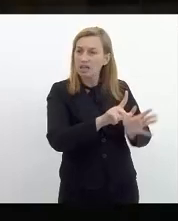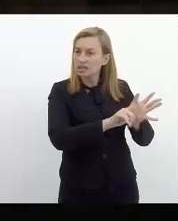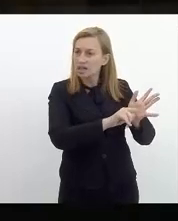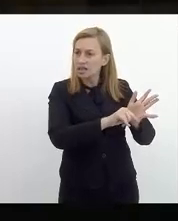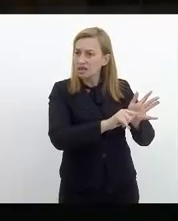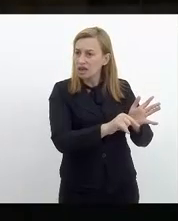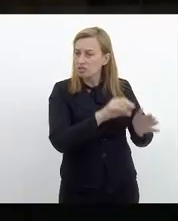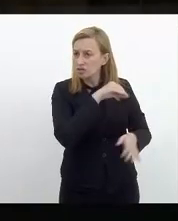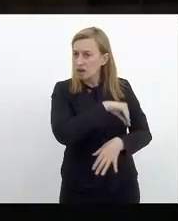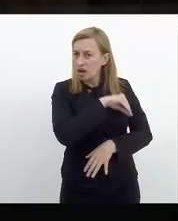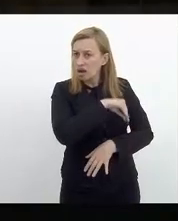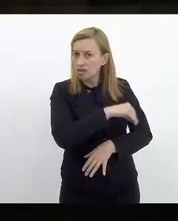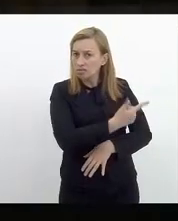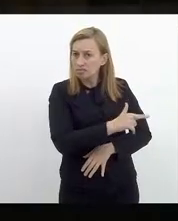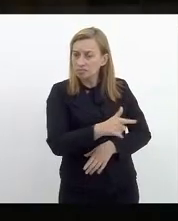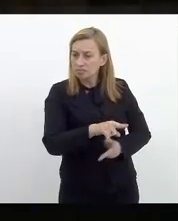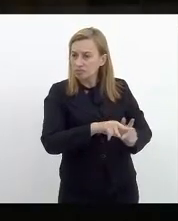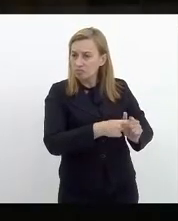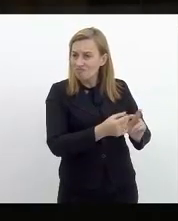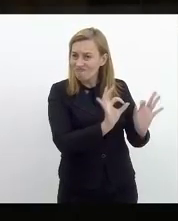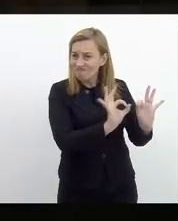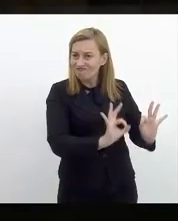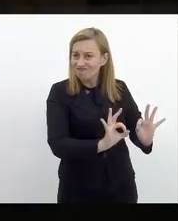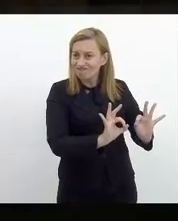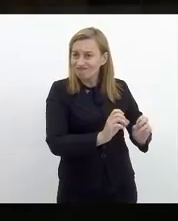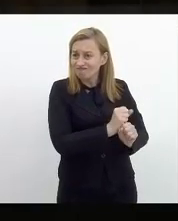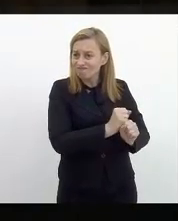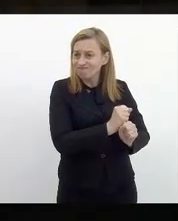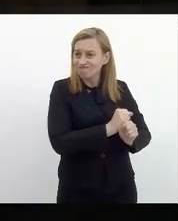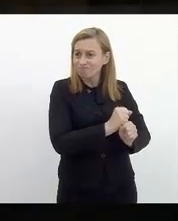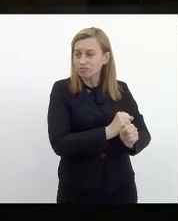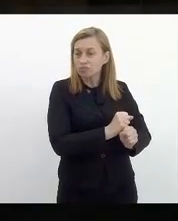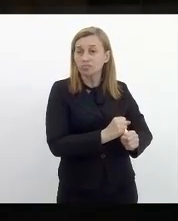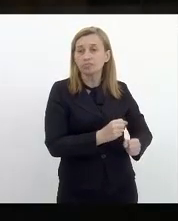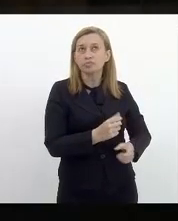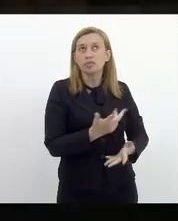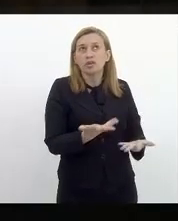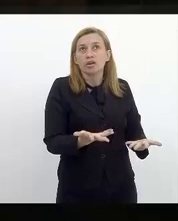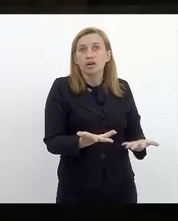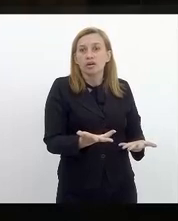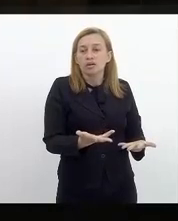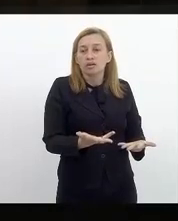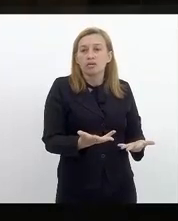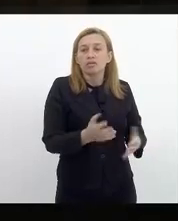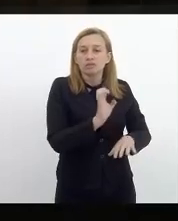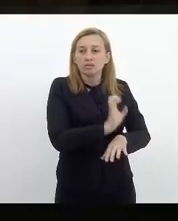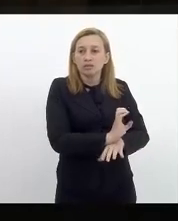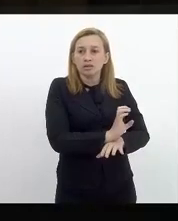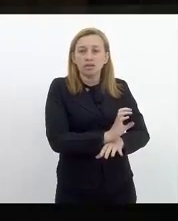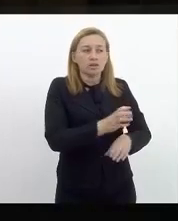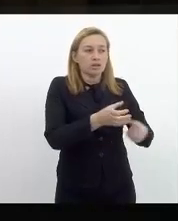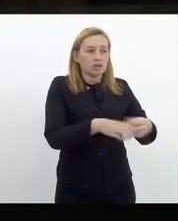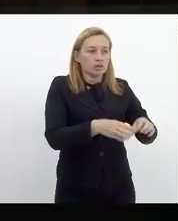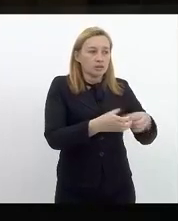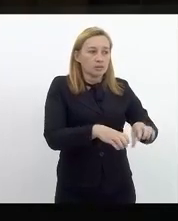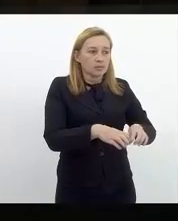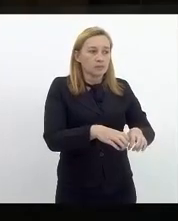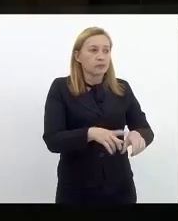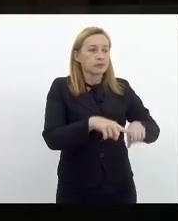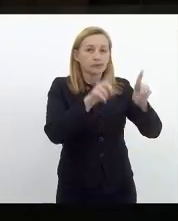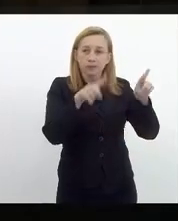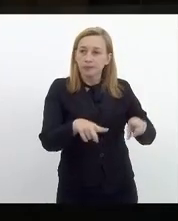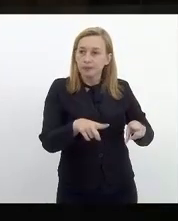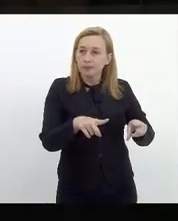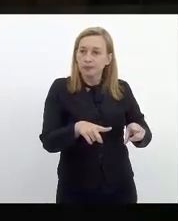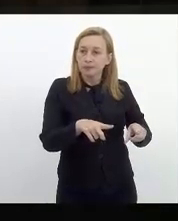atrasados não tem reajuste salarial há anos desde que o estado fez concurso os